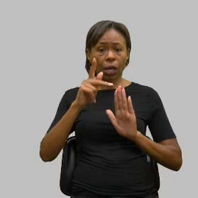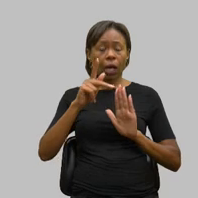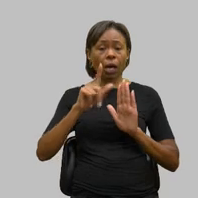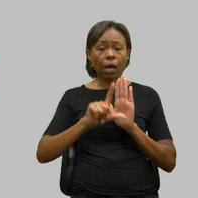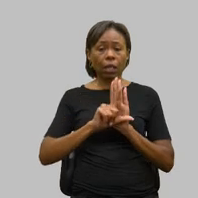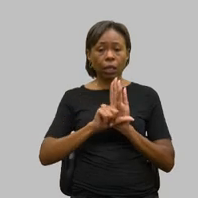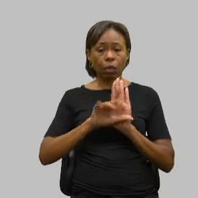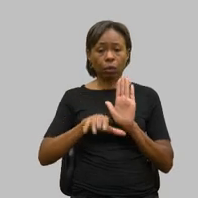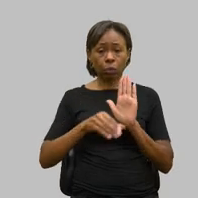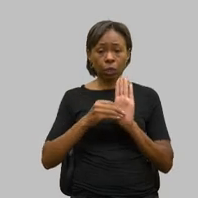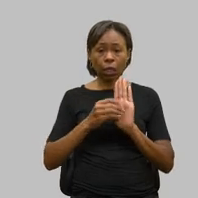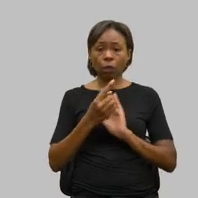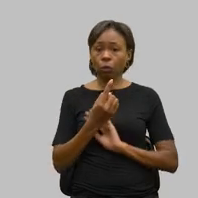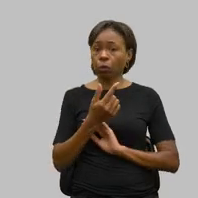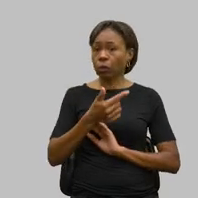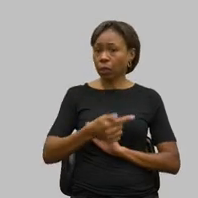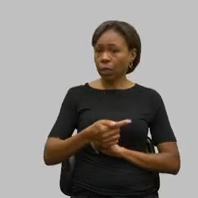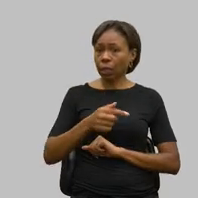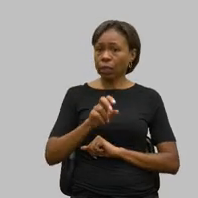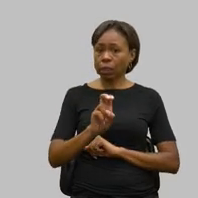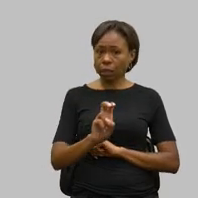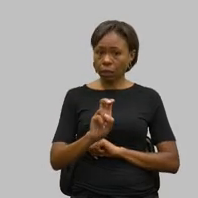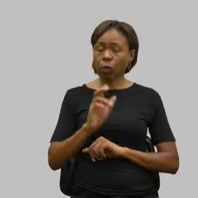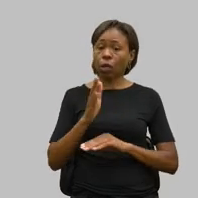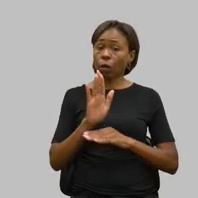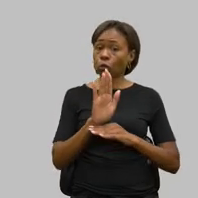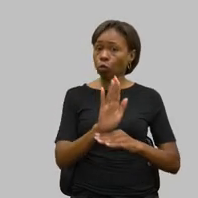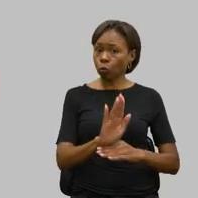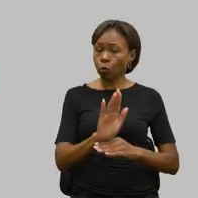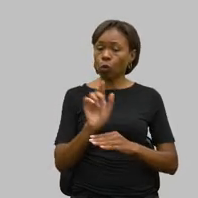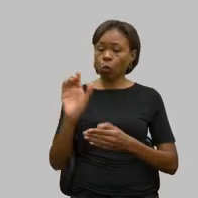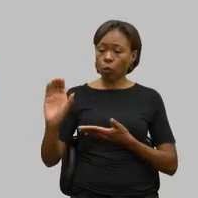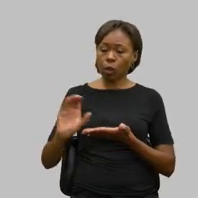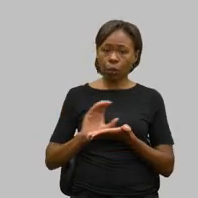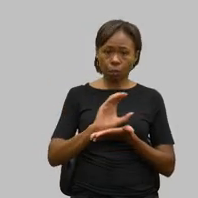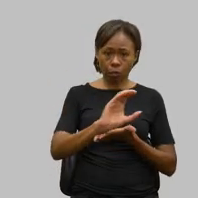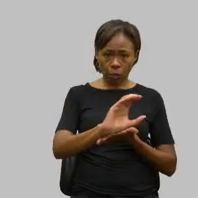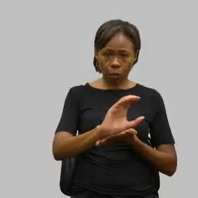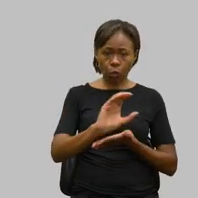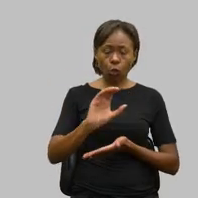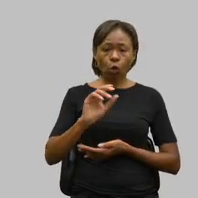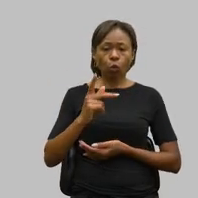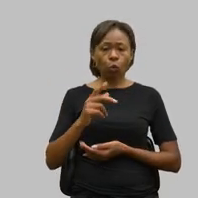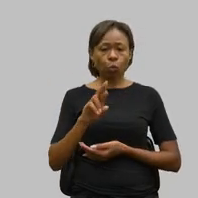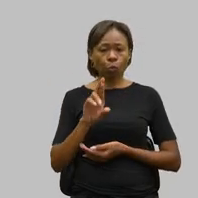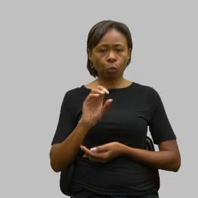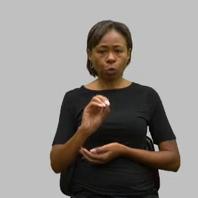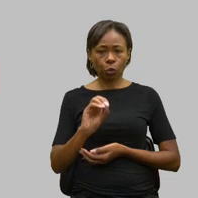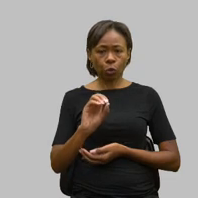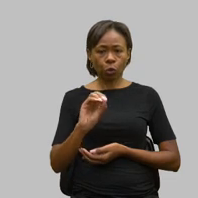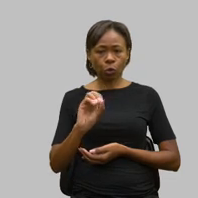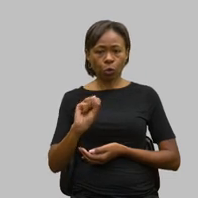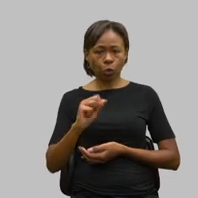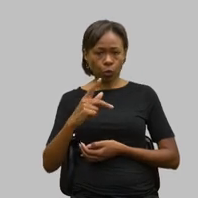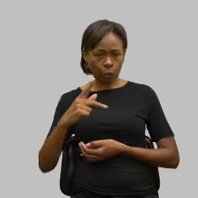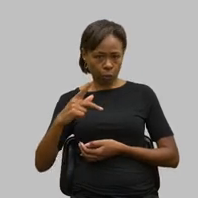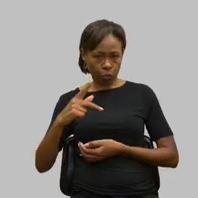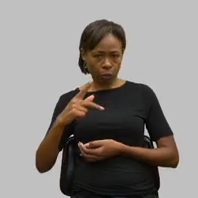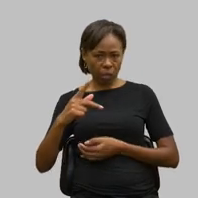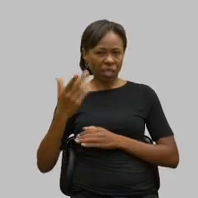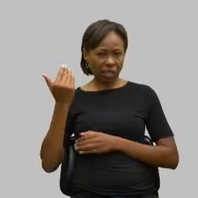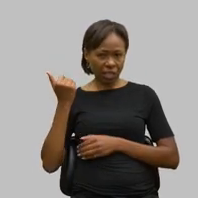e que garante que os repasses do PROSP, aqueles repasses antigos do PROSP, fossem garantidos